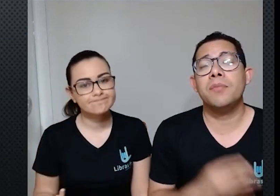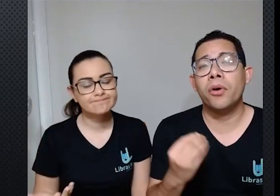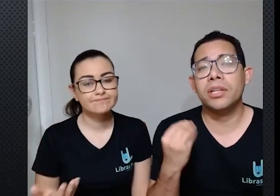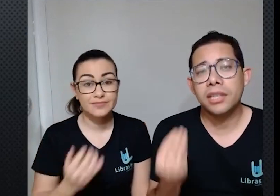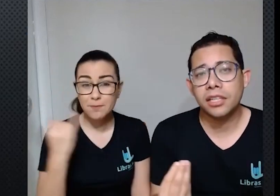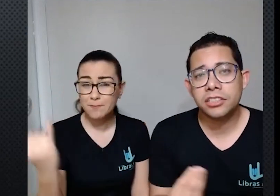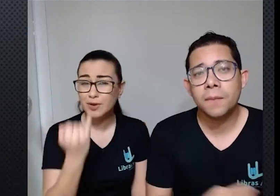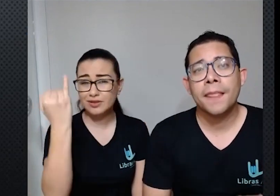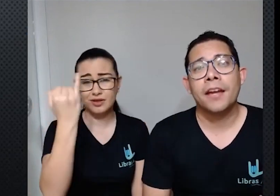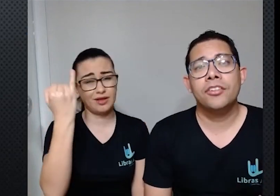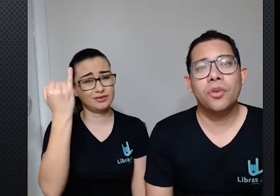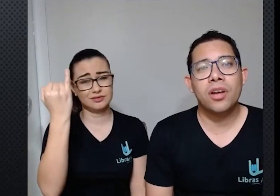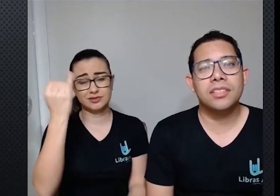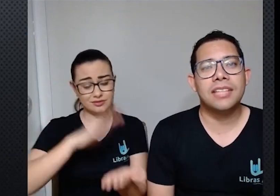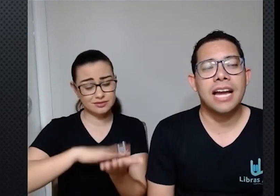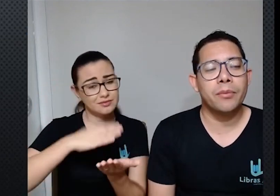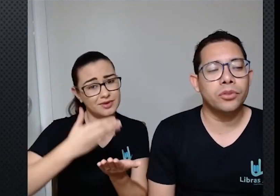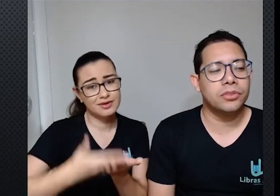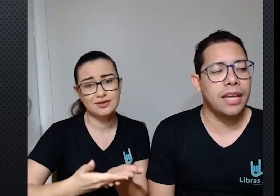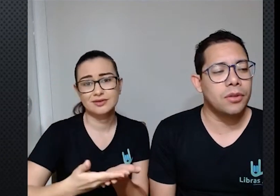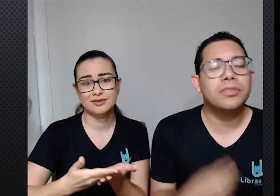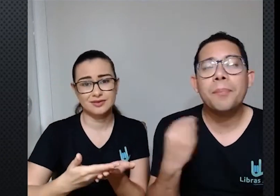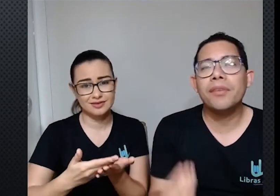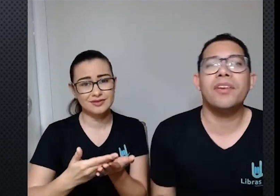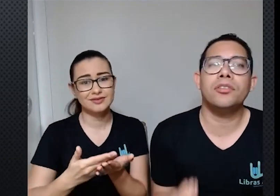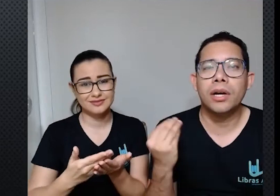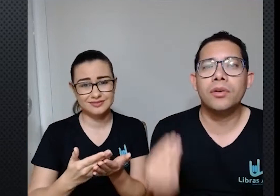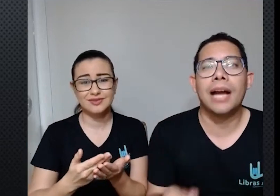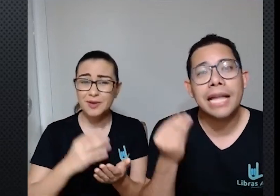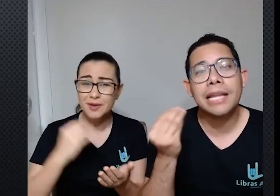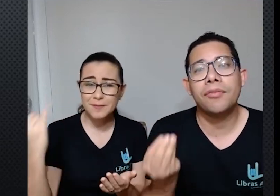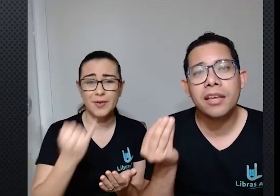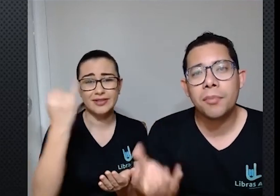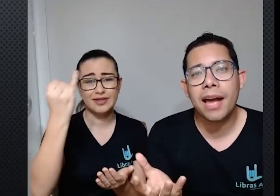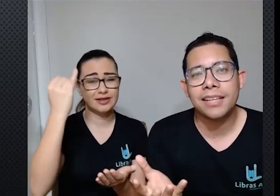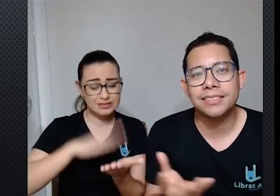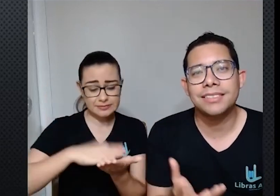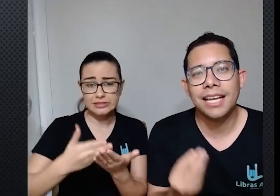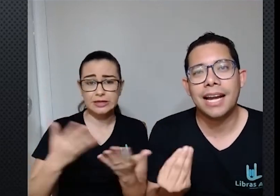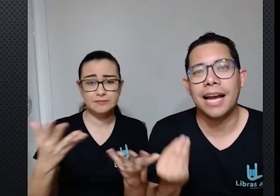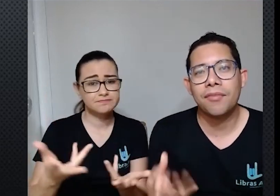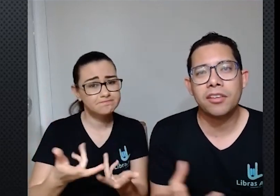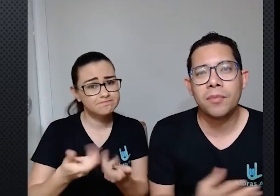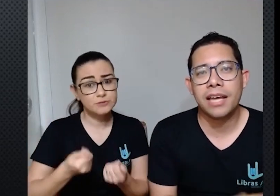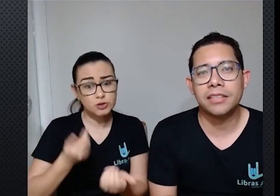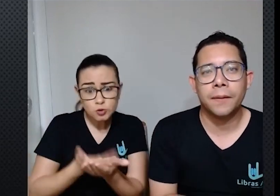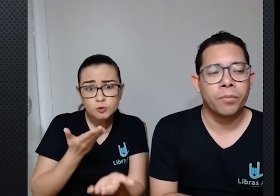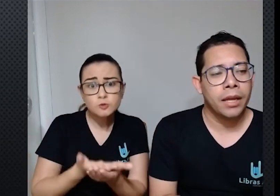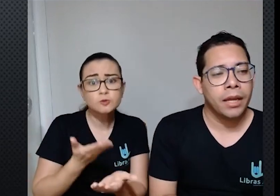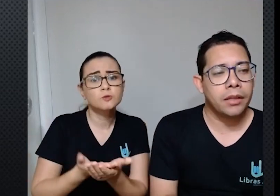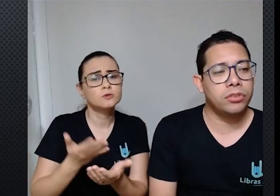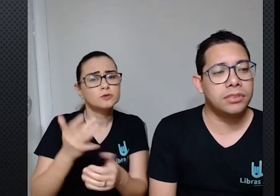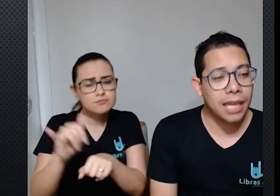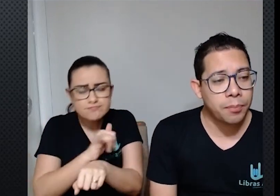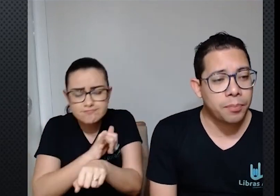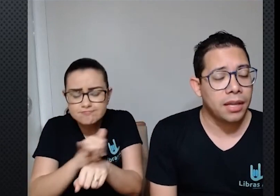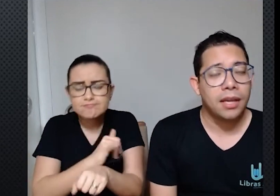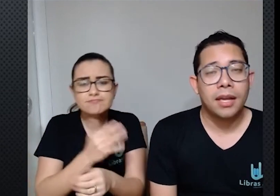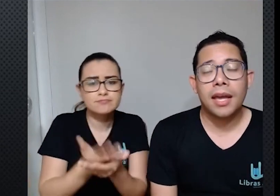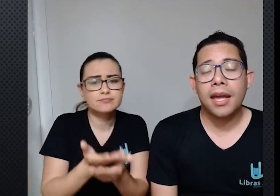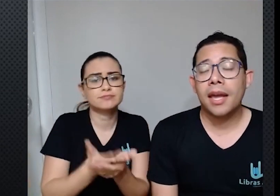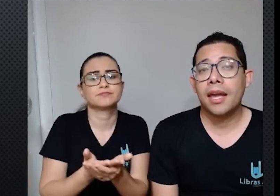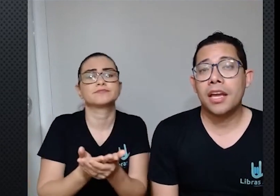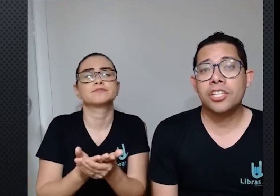a importância de nós estarmos nos aperfeiçoando cada vez mais, né? Cada vez mais. Então